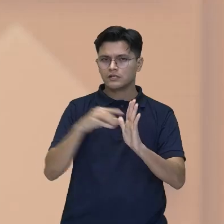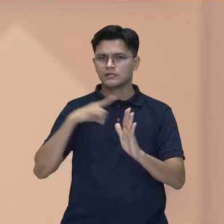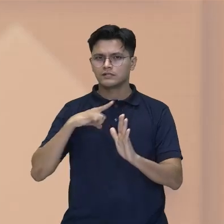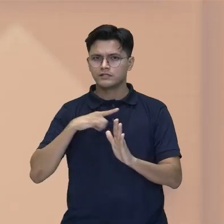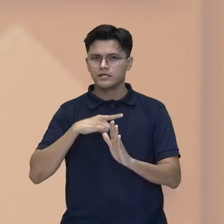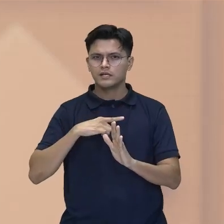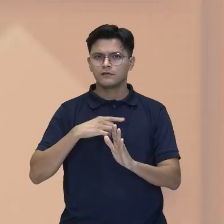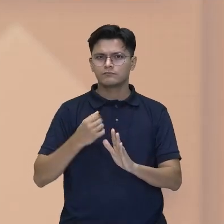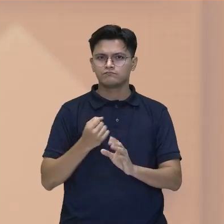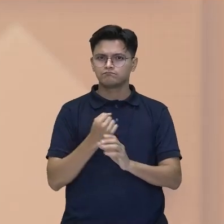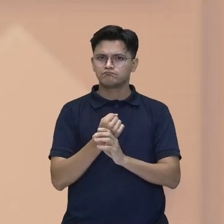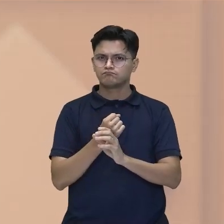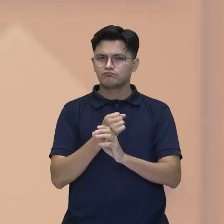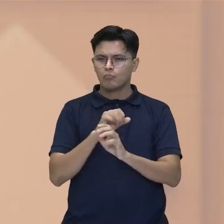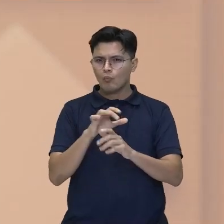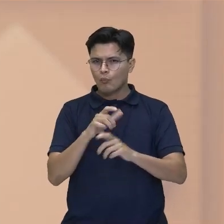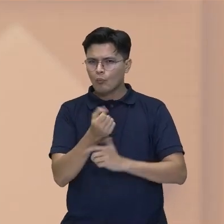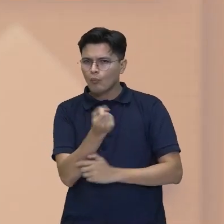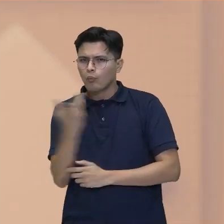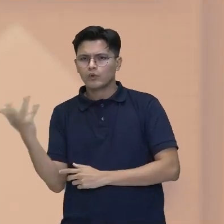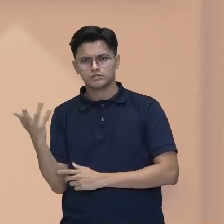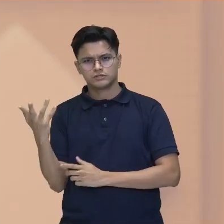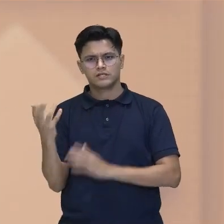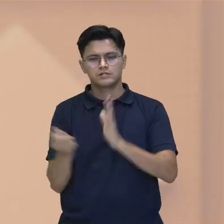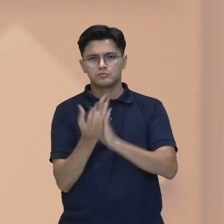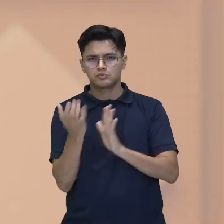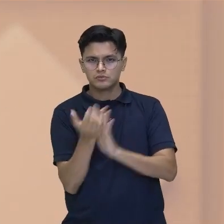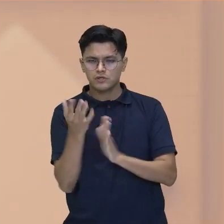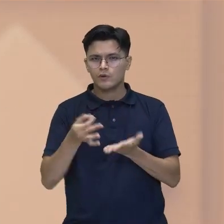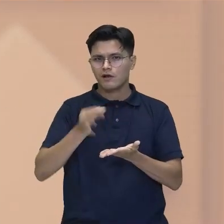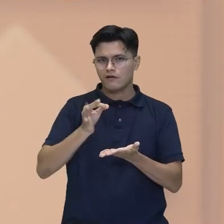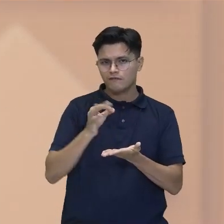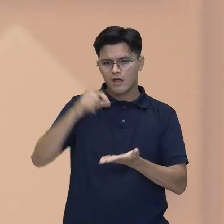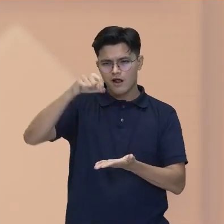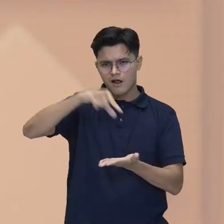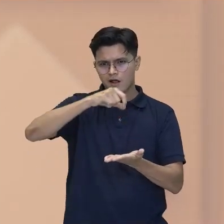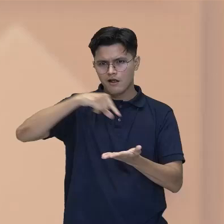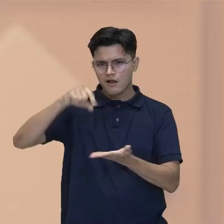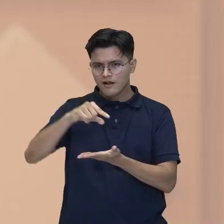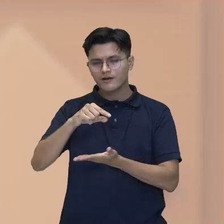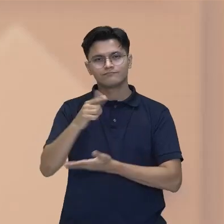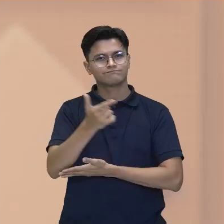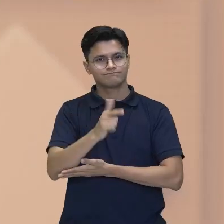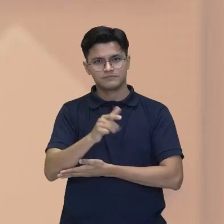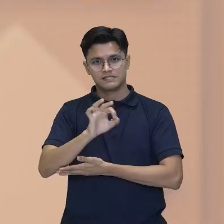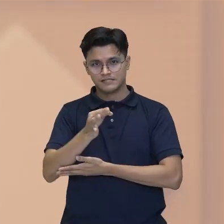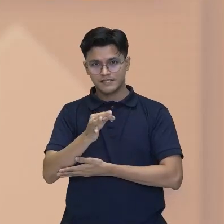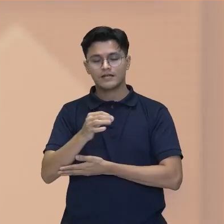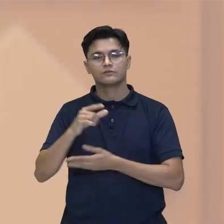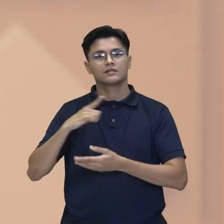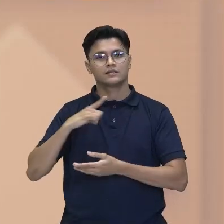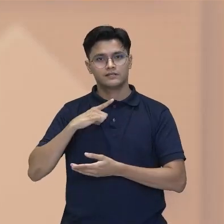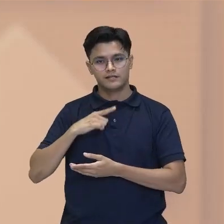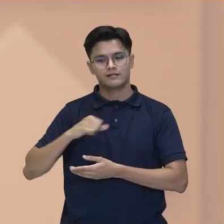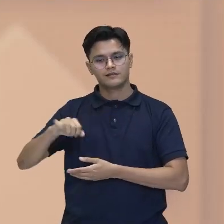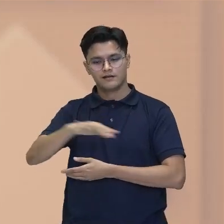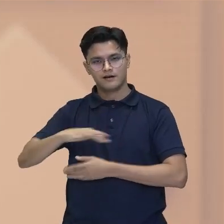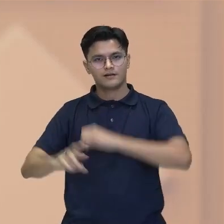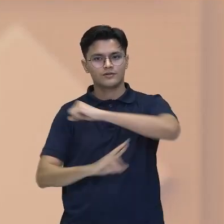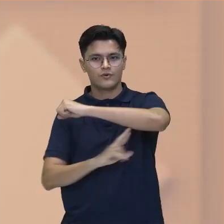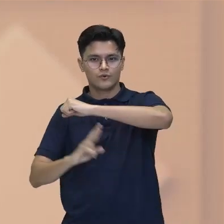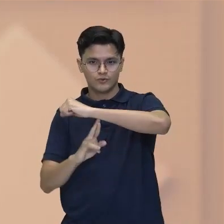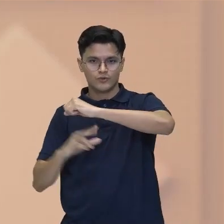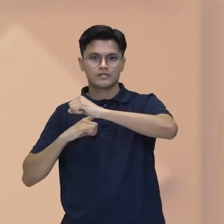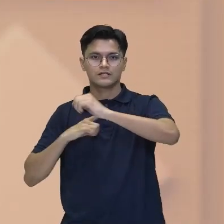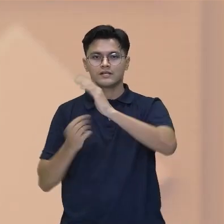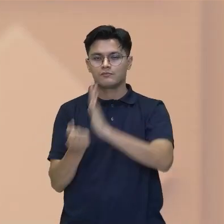em grãos. Temos apenas como destaque ali o estado de Rondônia, onde há uma produção. E aí a gente